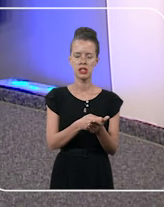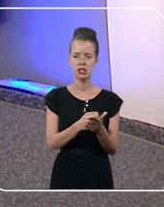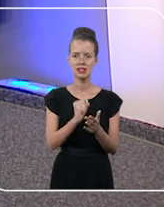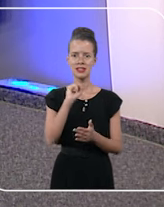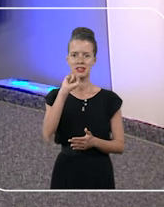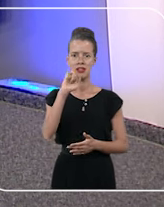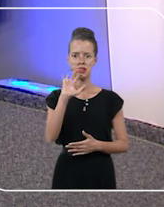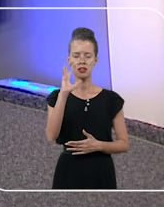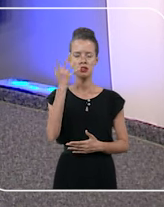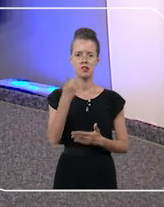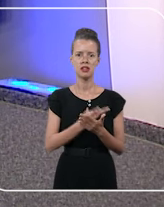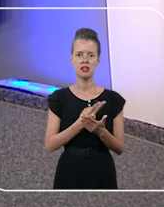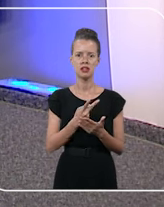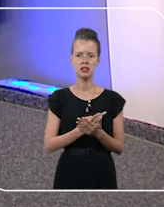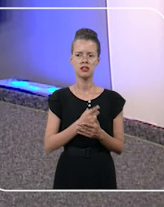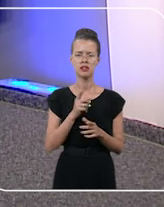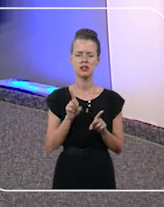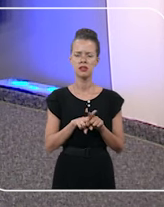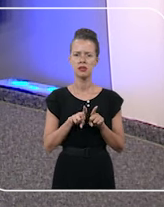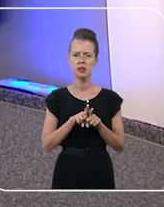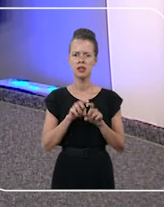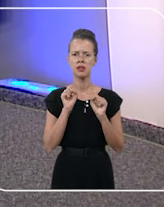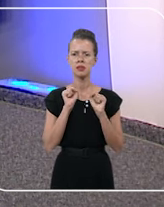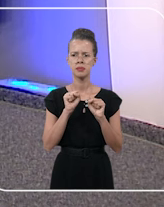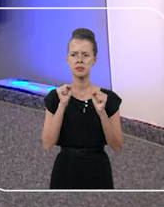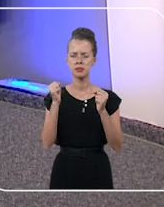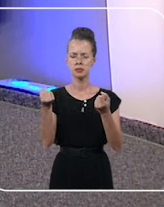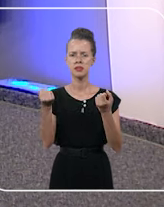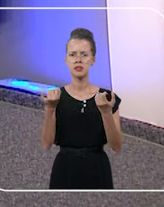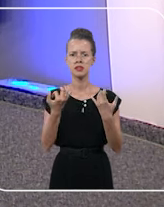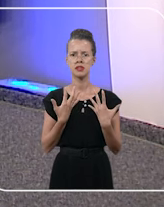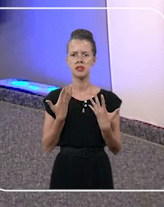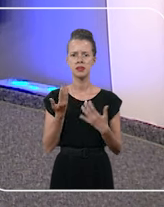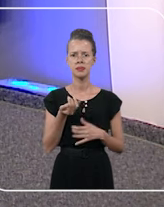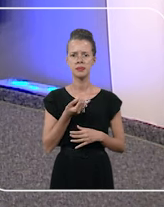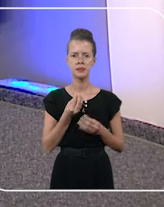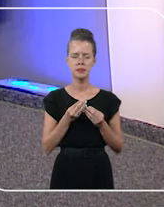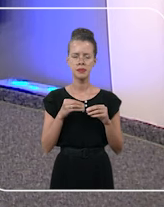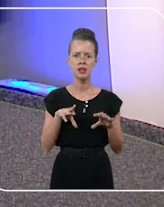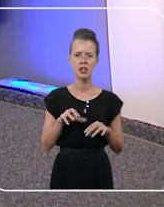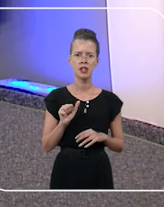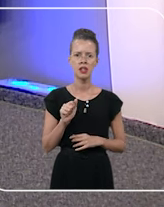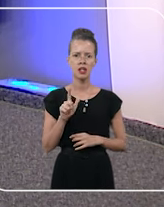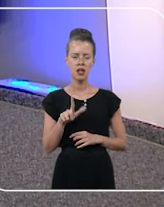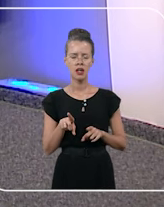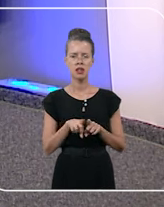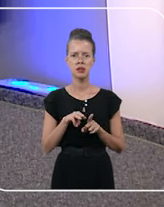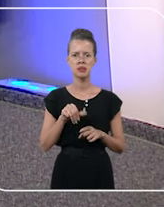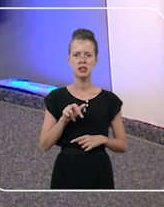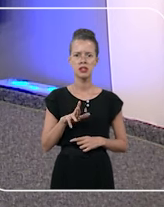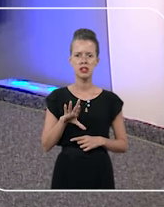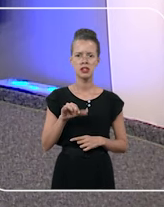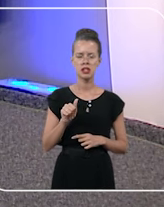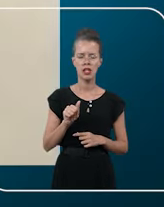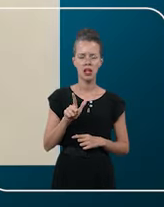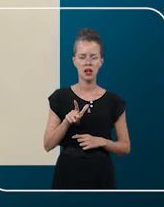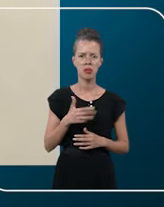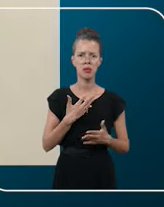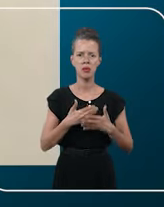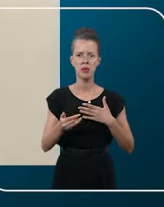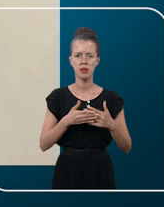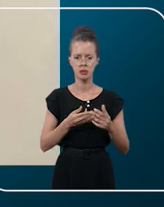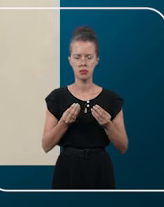que o senhor comentasse, em relação aos danos materiais, morais, estéticos.